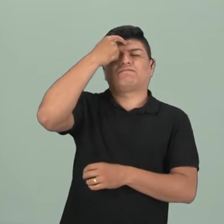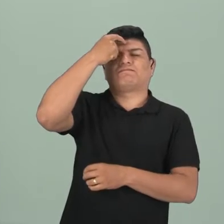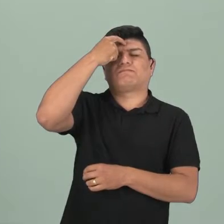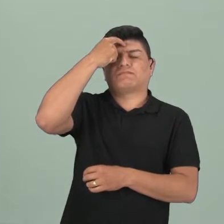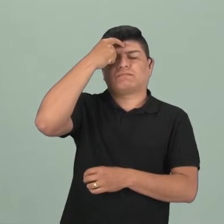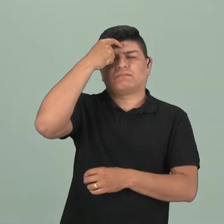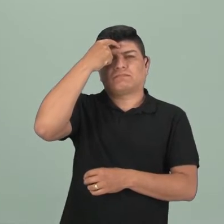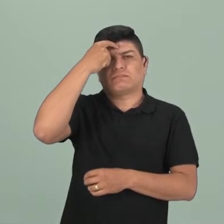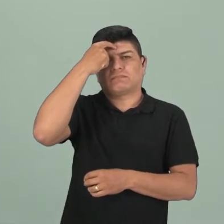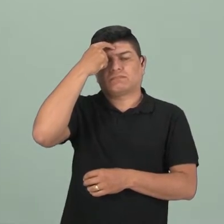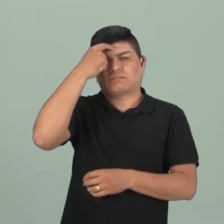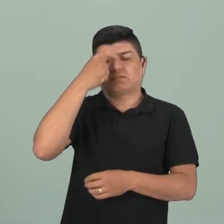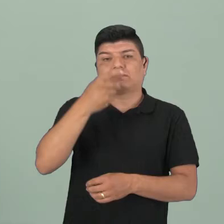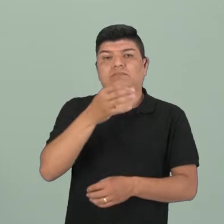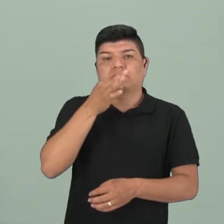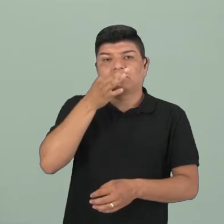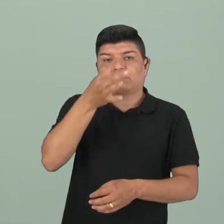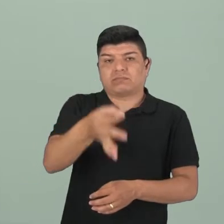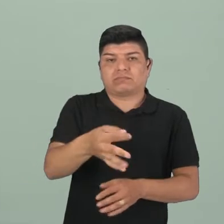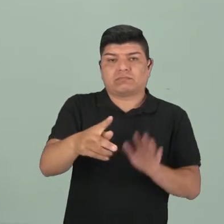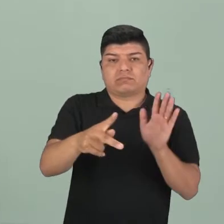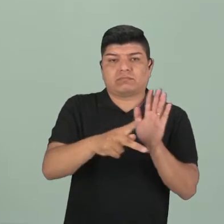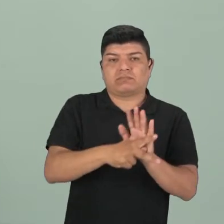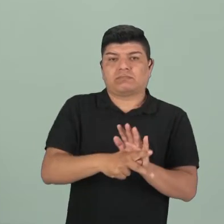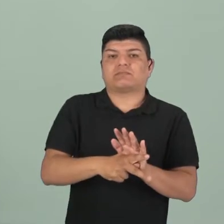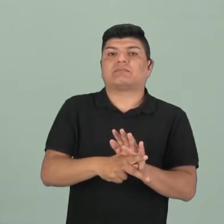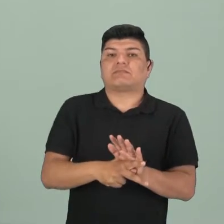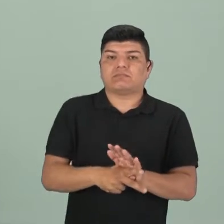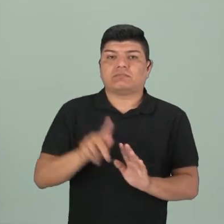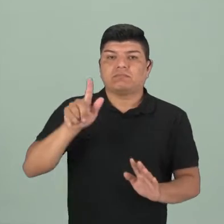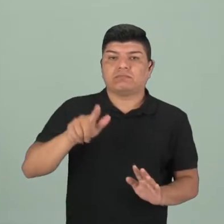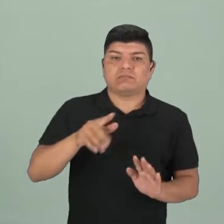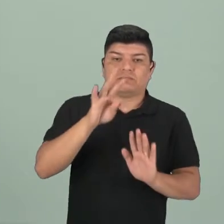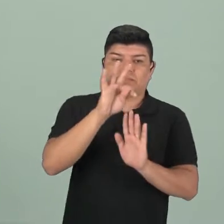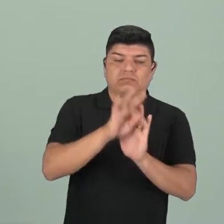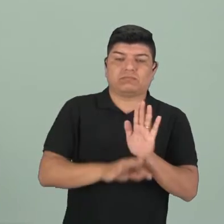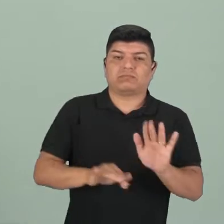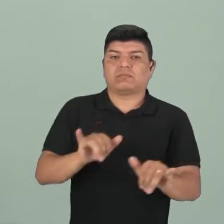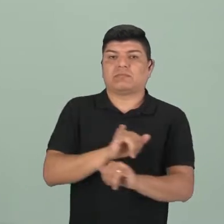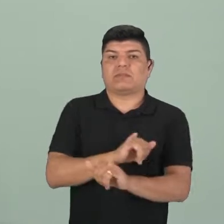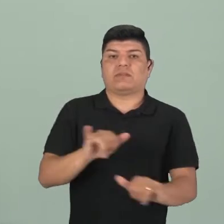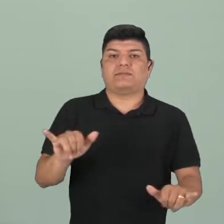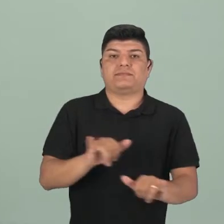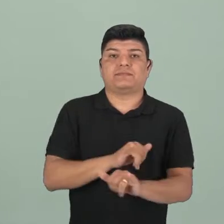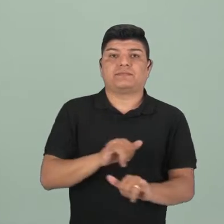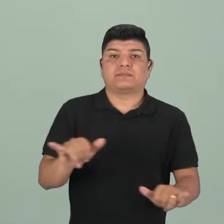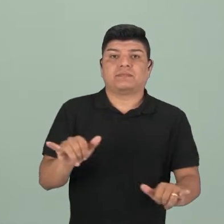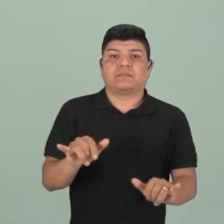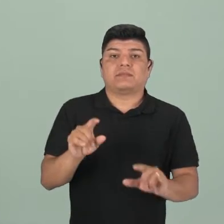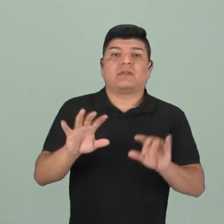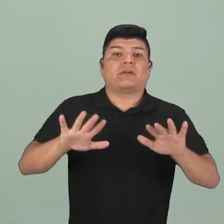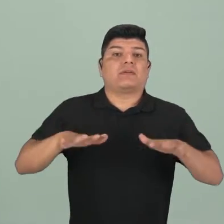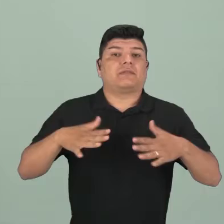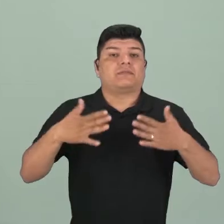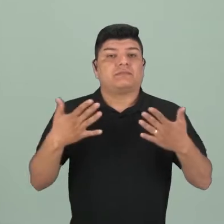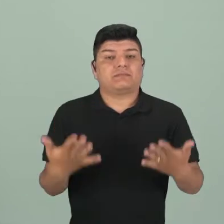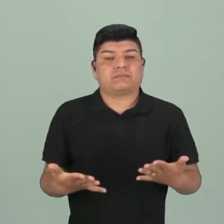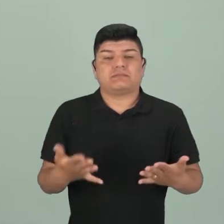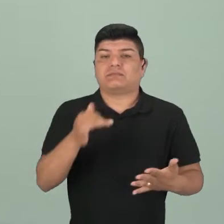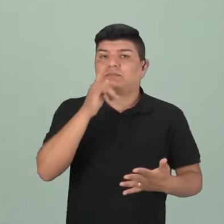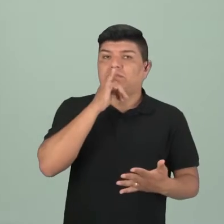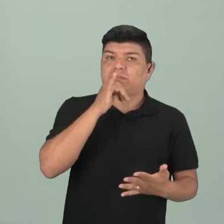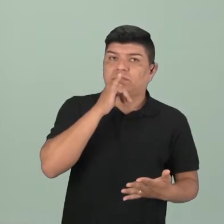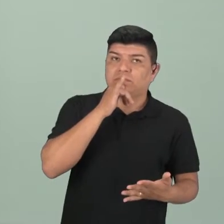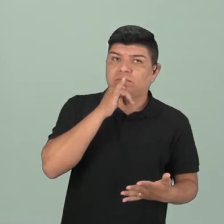A argumentação, tá? Então, assim, o texto informativo, galera, ele está dentro de qual tipo desse aí,